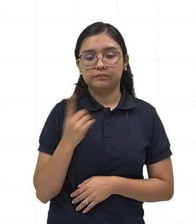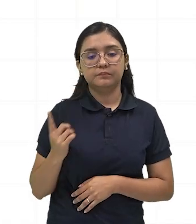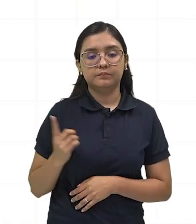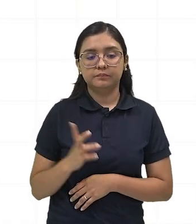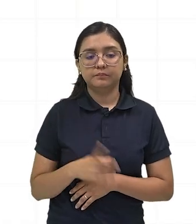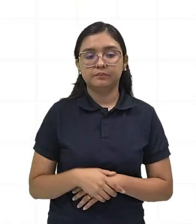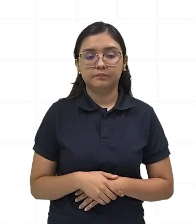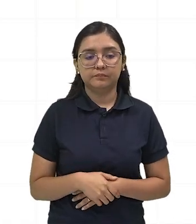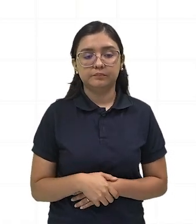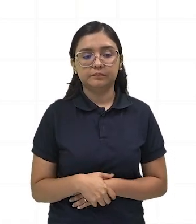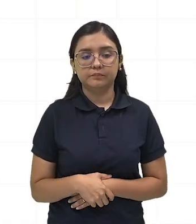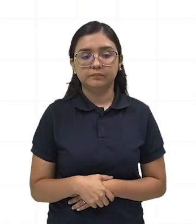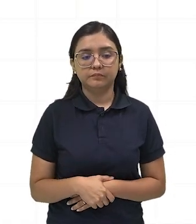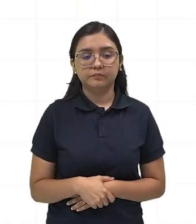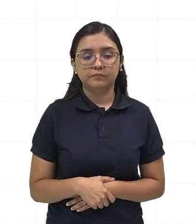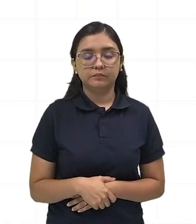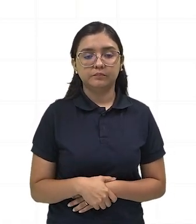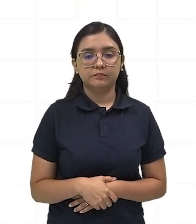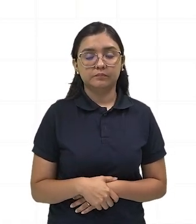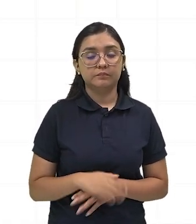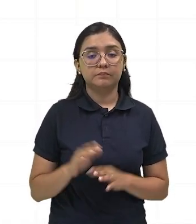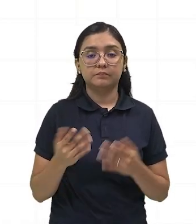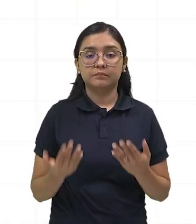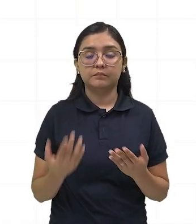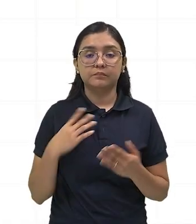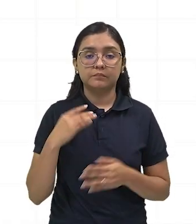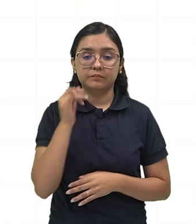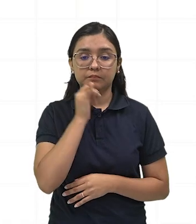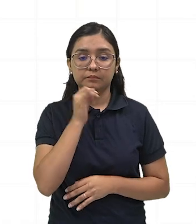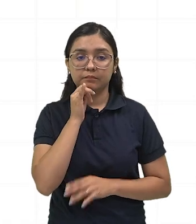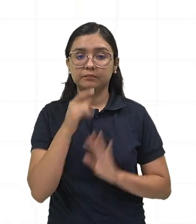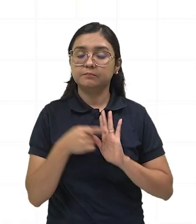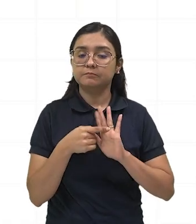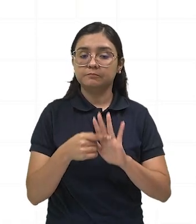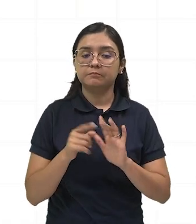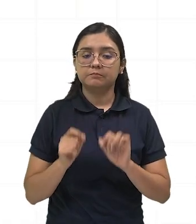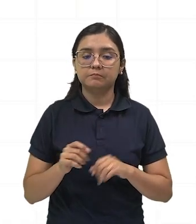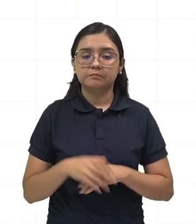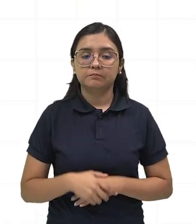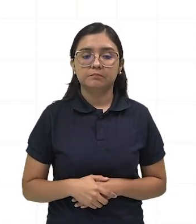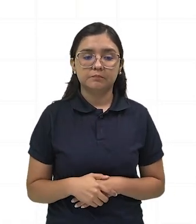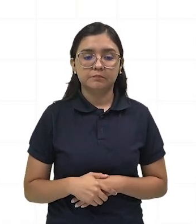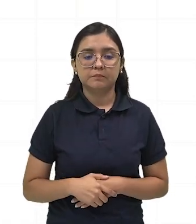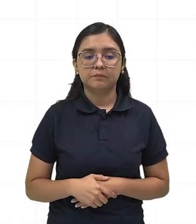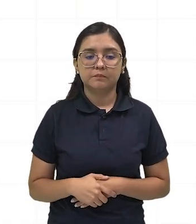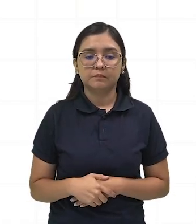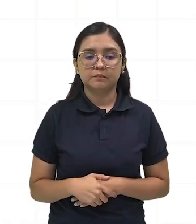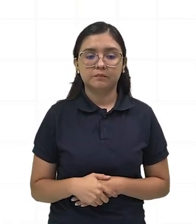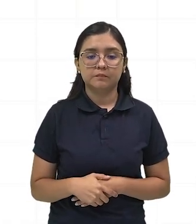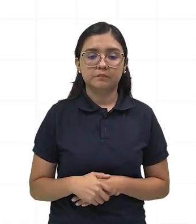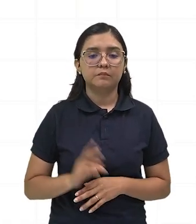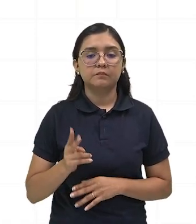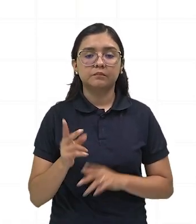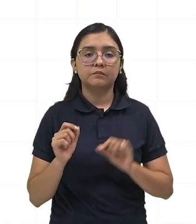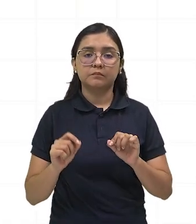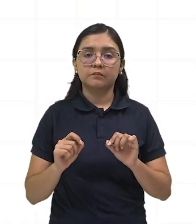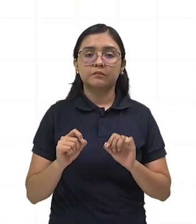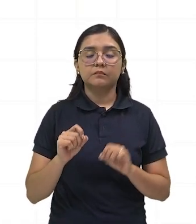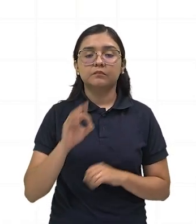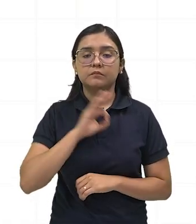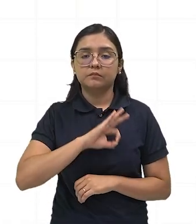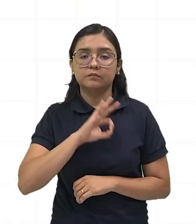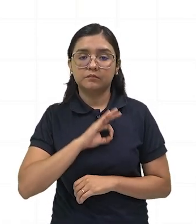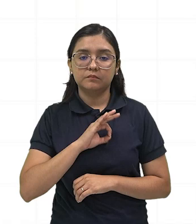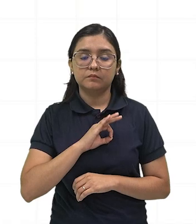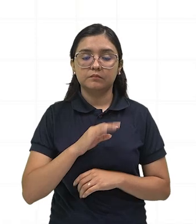de proporcionalidade. Vimos nesse exemplo que essa constante seria o quê? O salário por